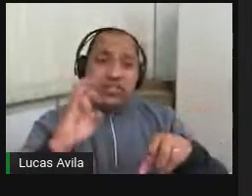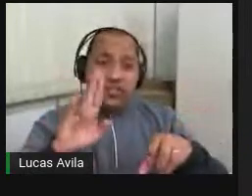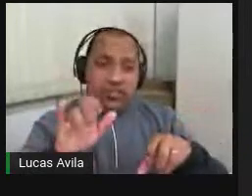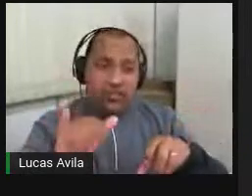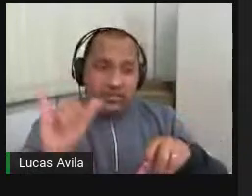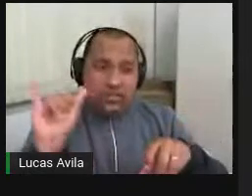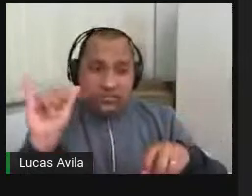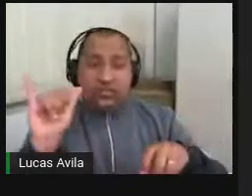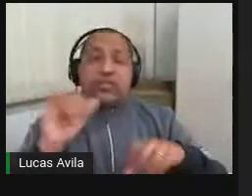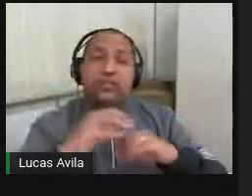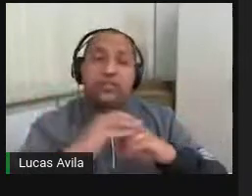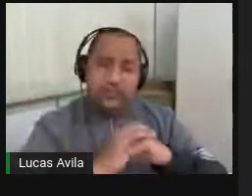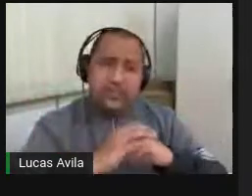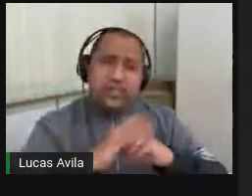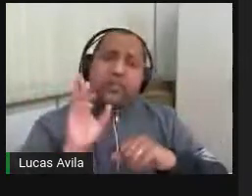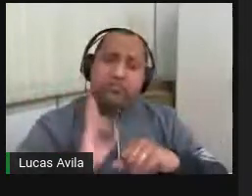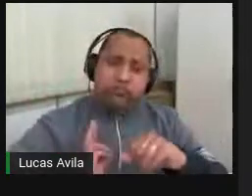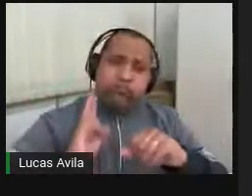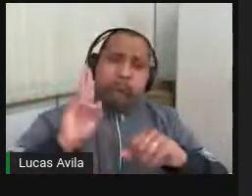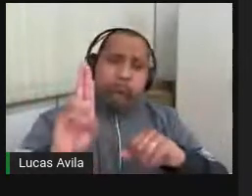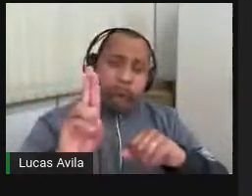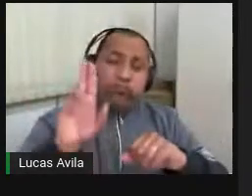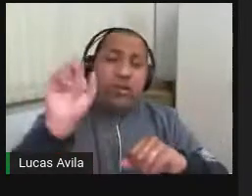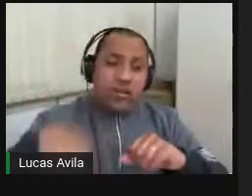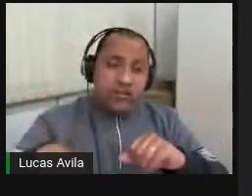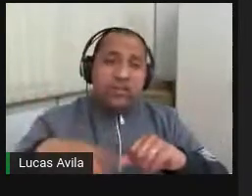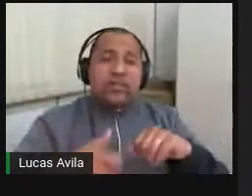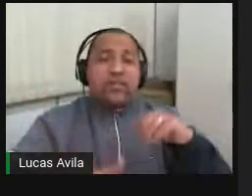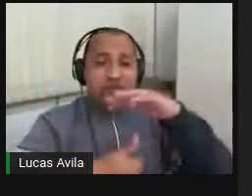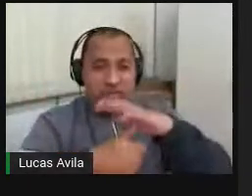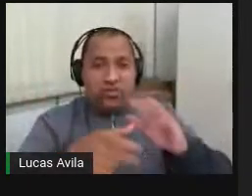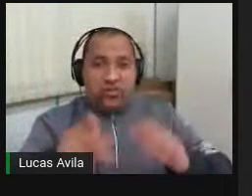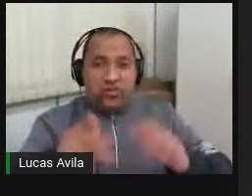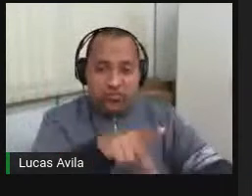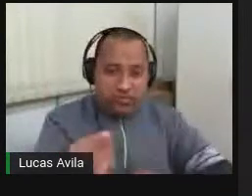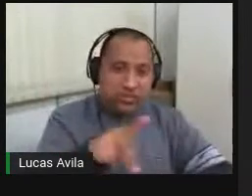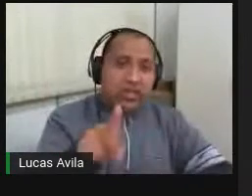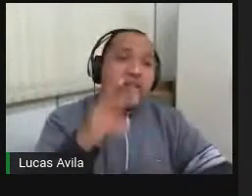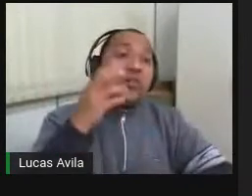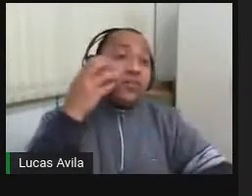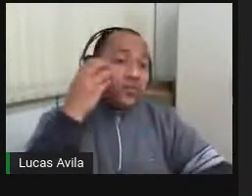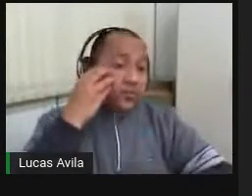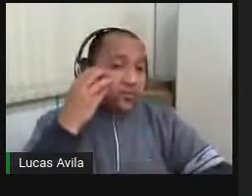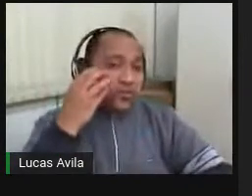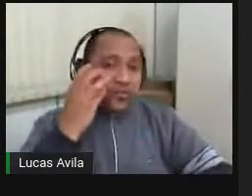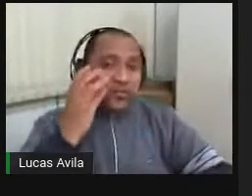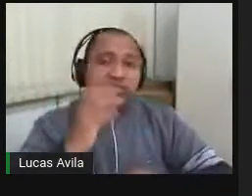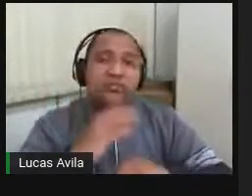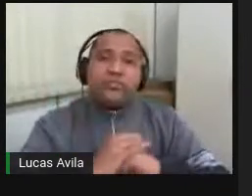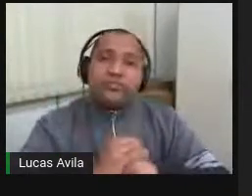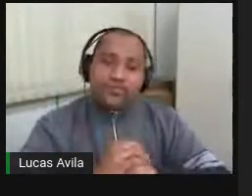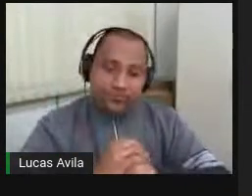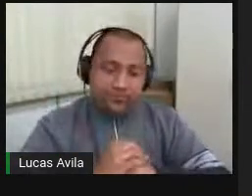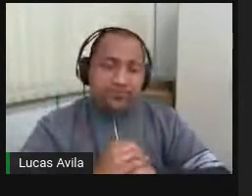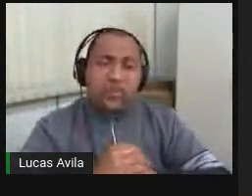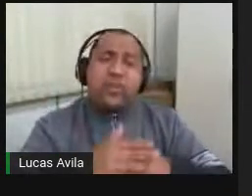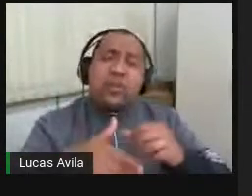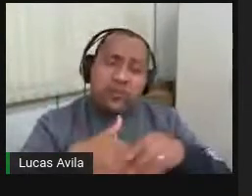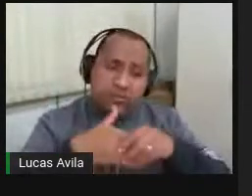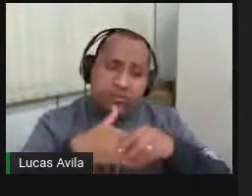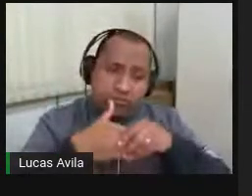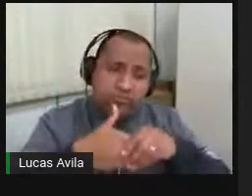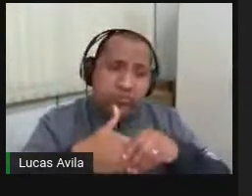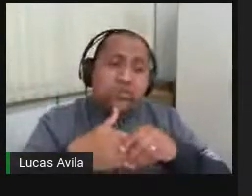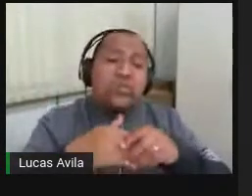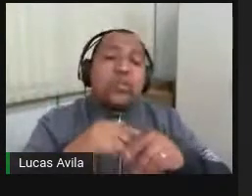Nascimento, representando o nosso magnífico reitor, professor Roberlane Ribeiro Jorge. Cumprimento a nossa diretora